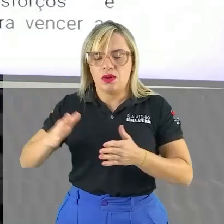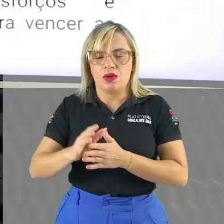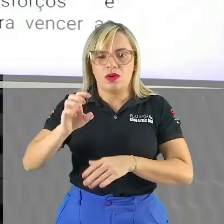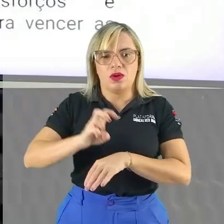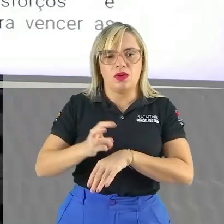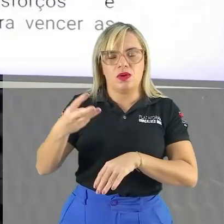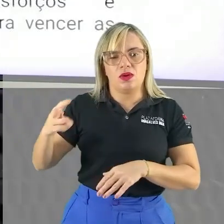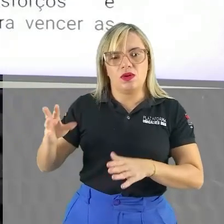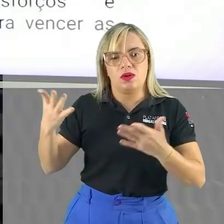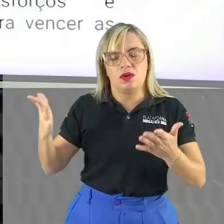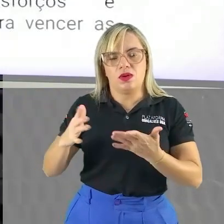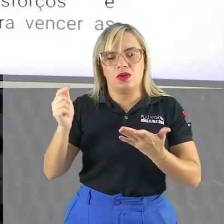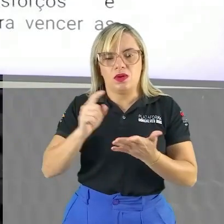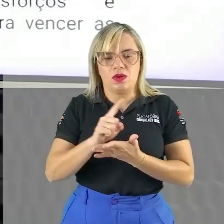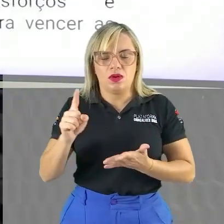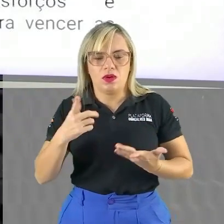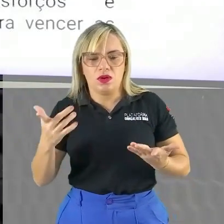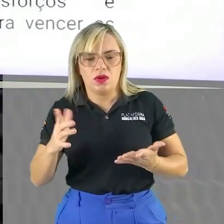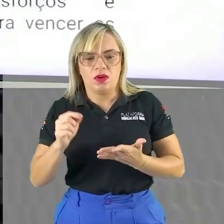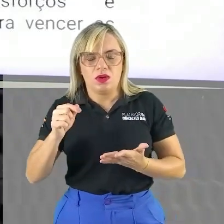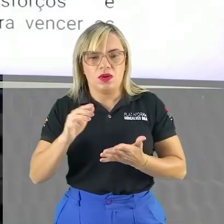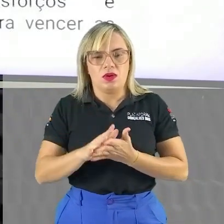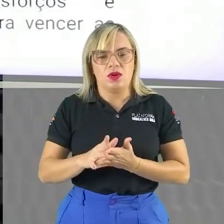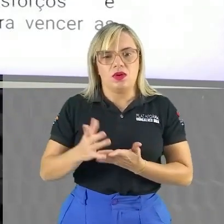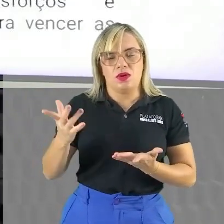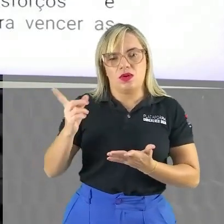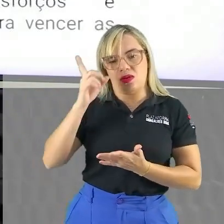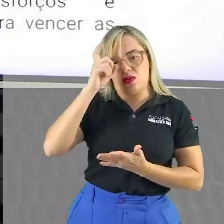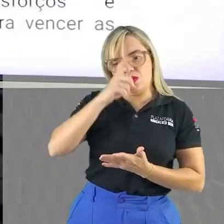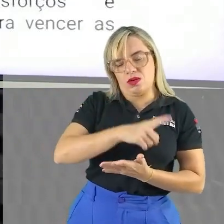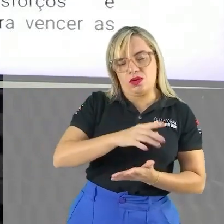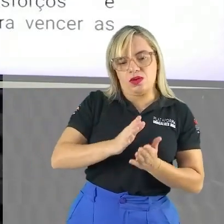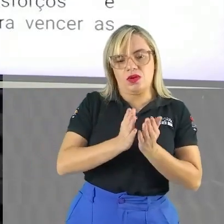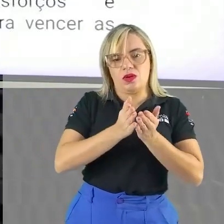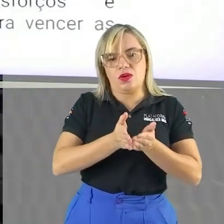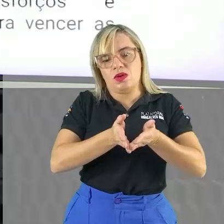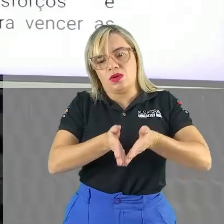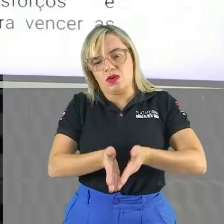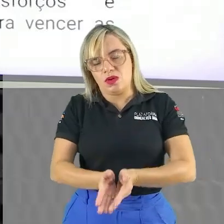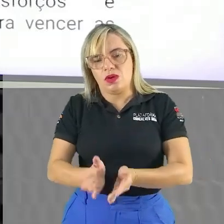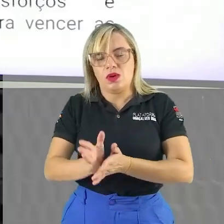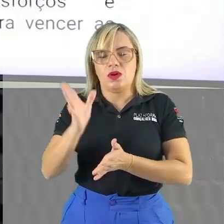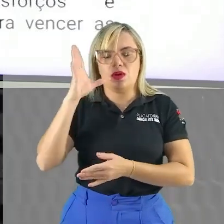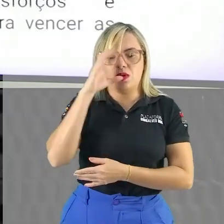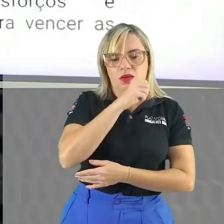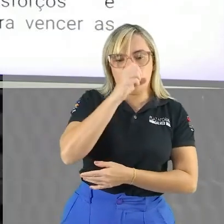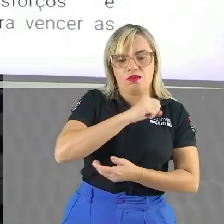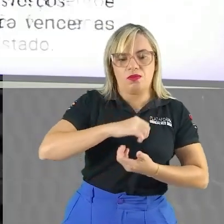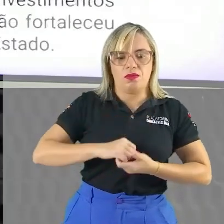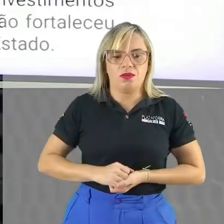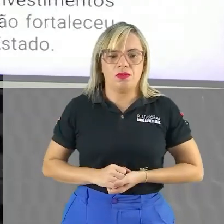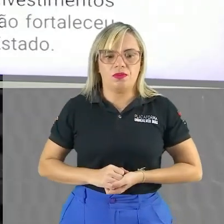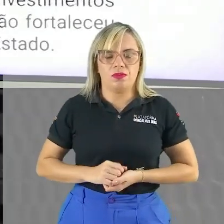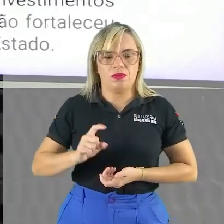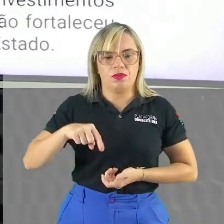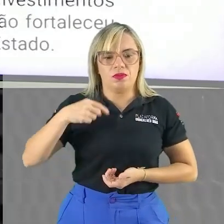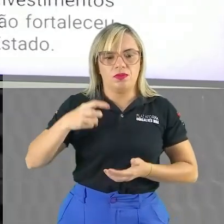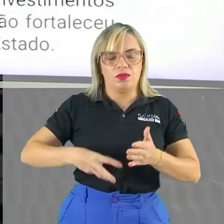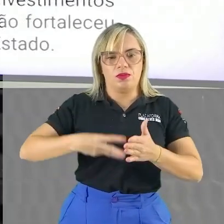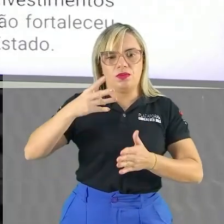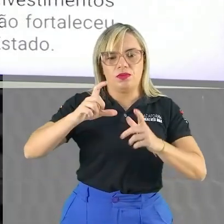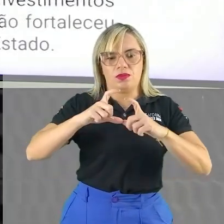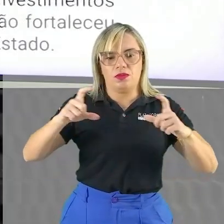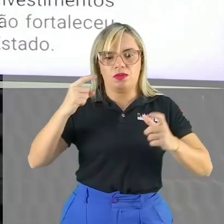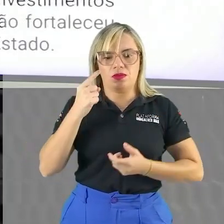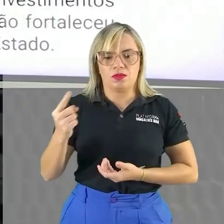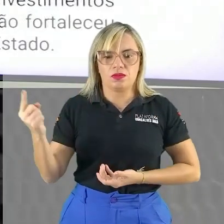o litoral maranhense faz com que essas embarcações elas naufragassem rapidamente. Vamos lá para as outras proposições.